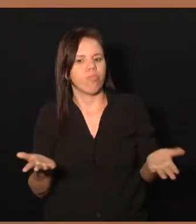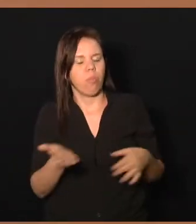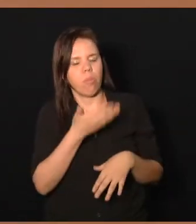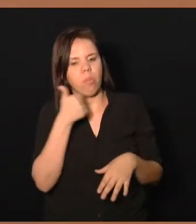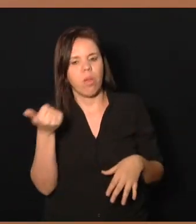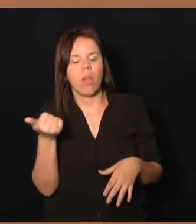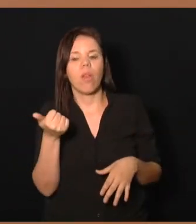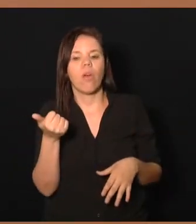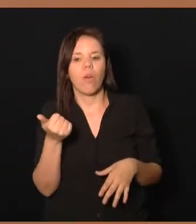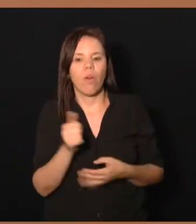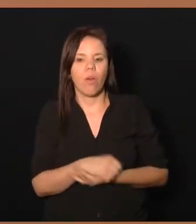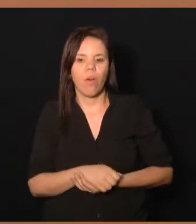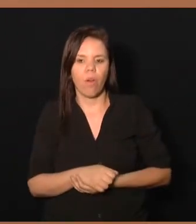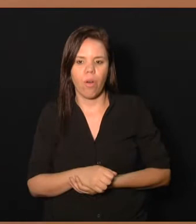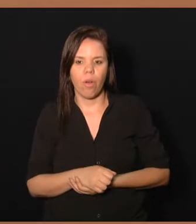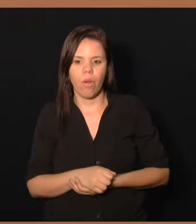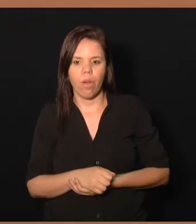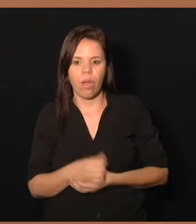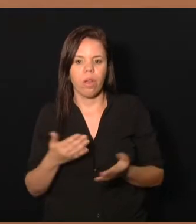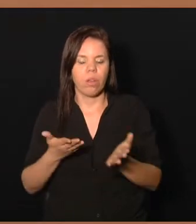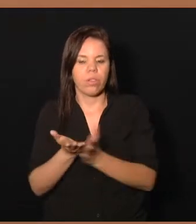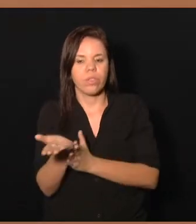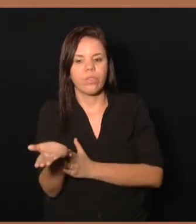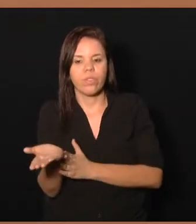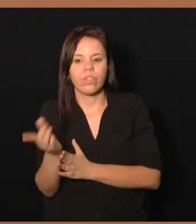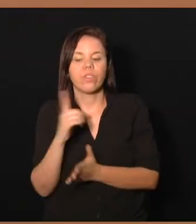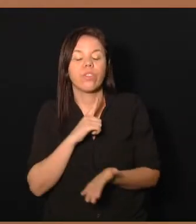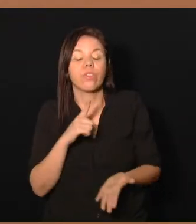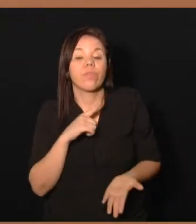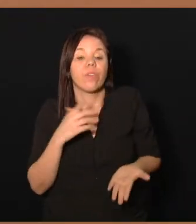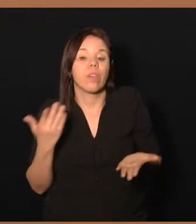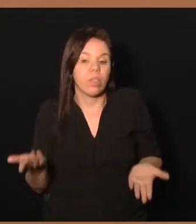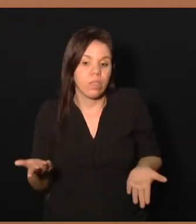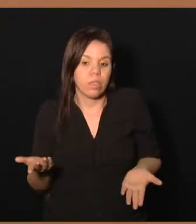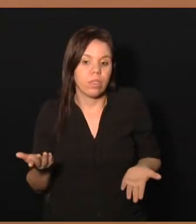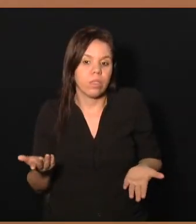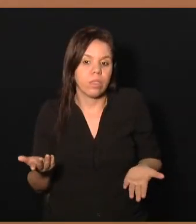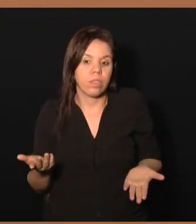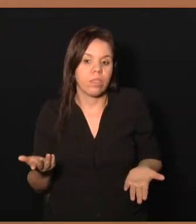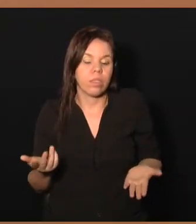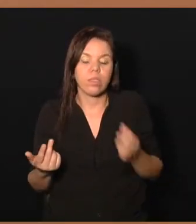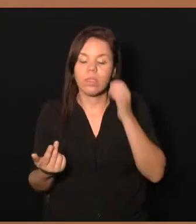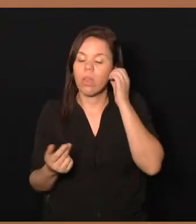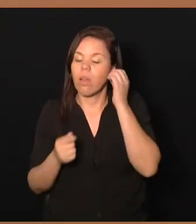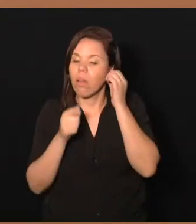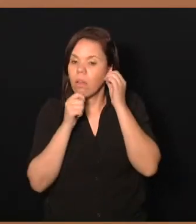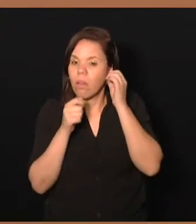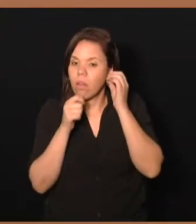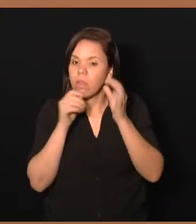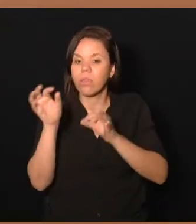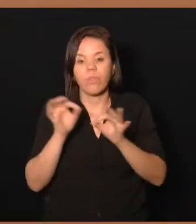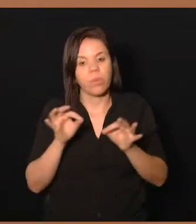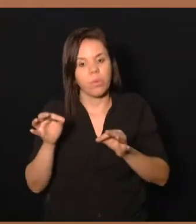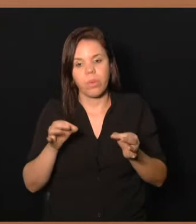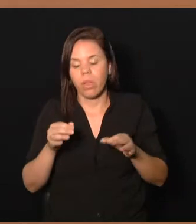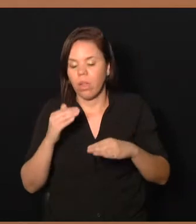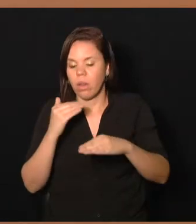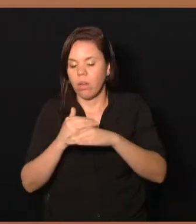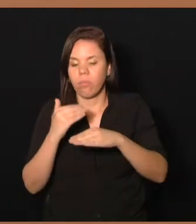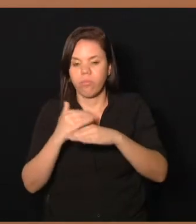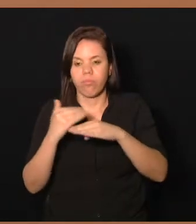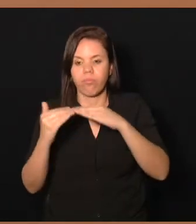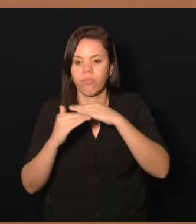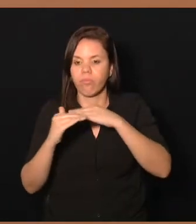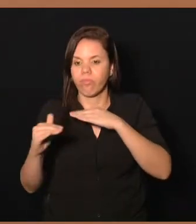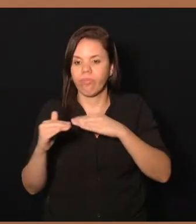que esses desvios que tivesse, eles não foram preparados o asfalto para esse tipo de